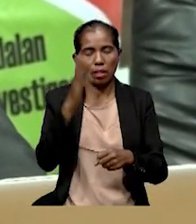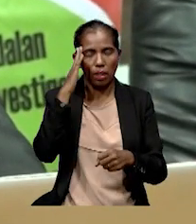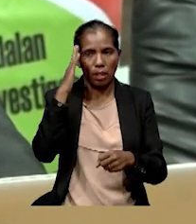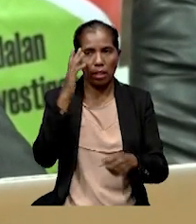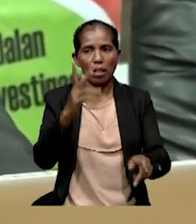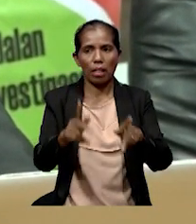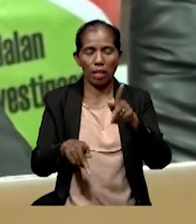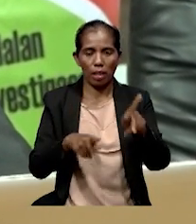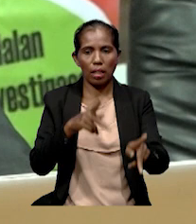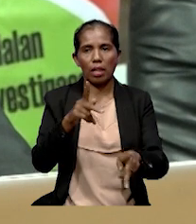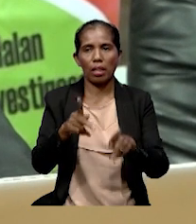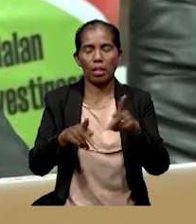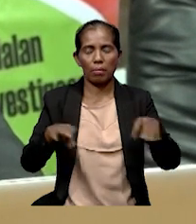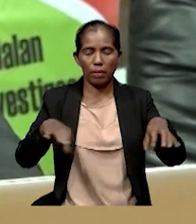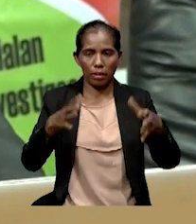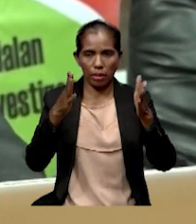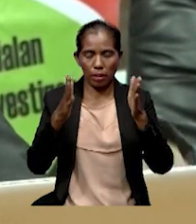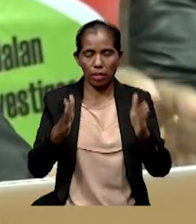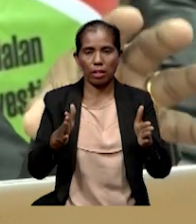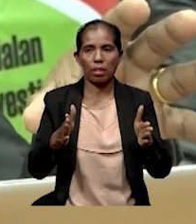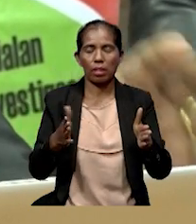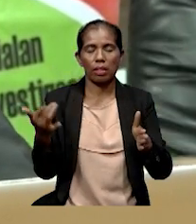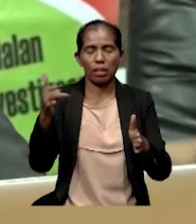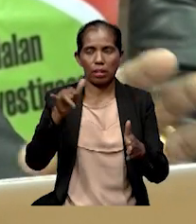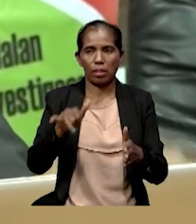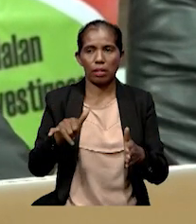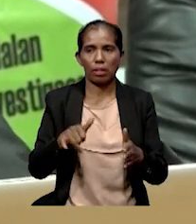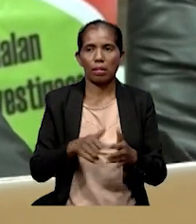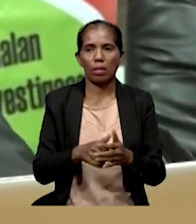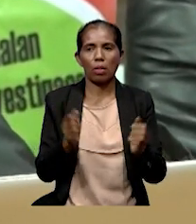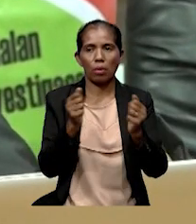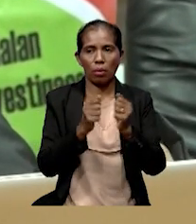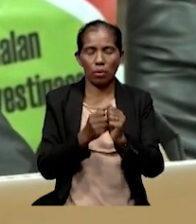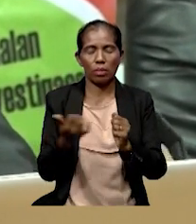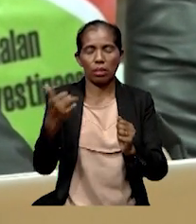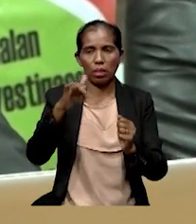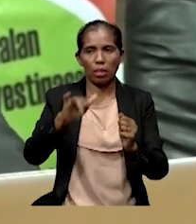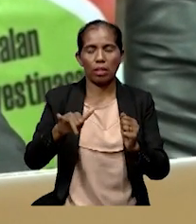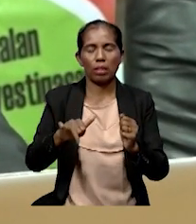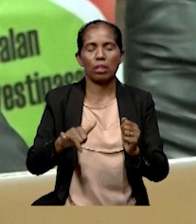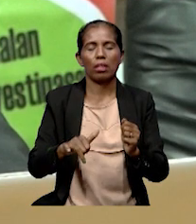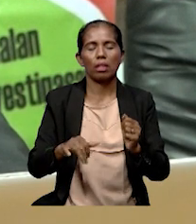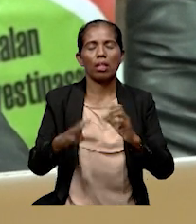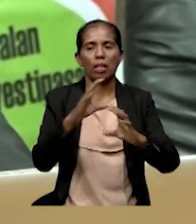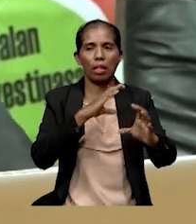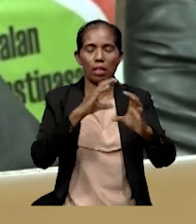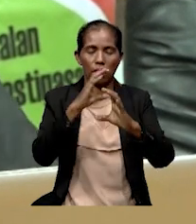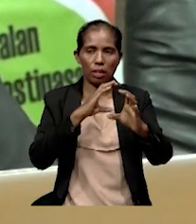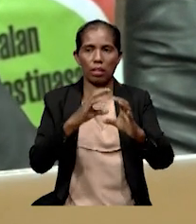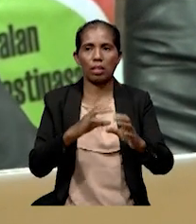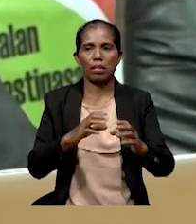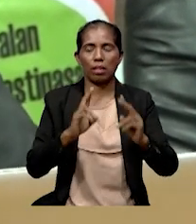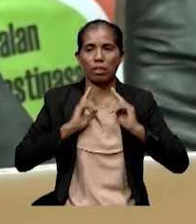ema funcionário sira, na be ho sira ninia vistuário, sira ninia